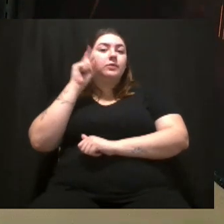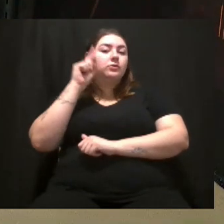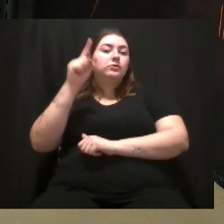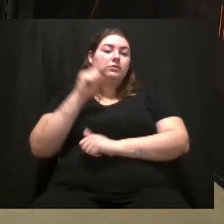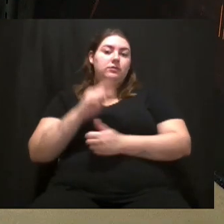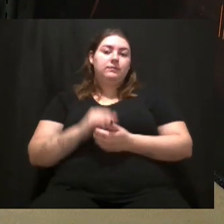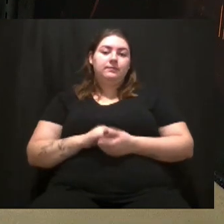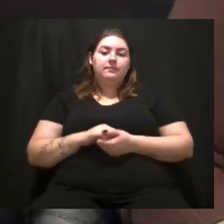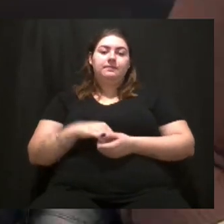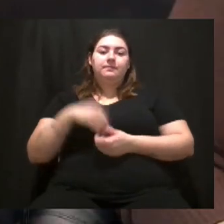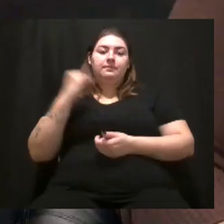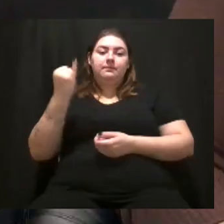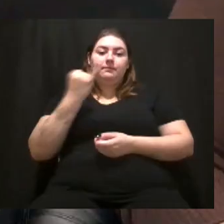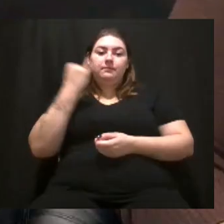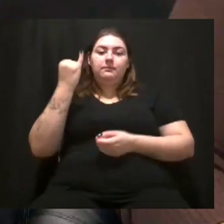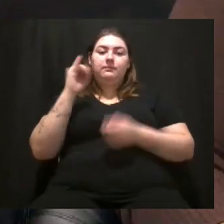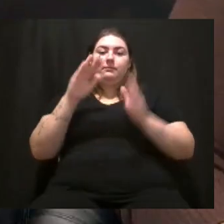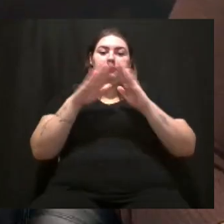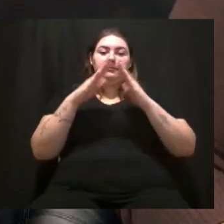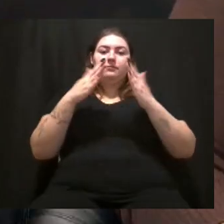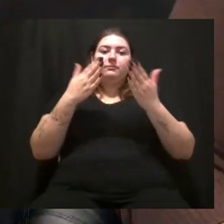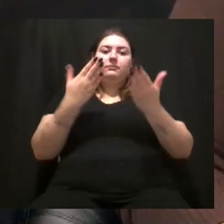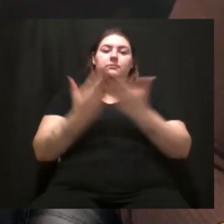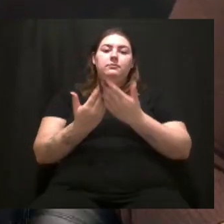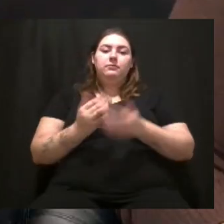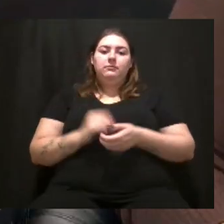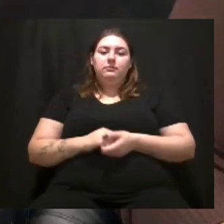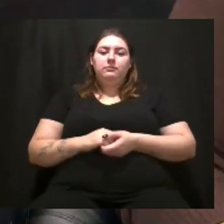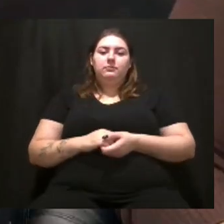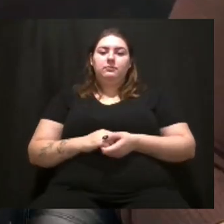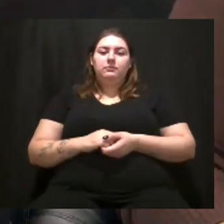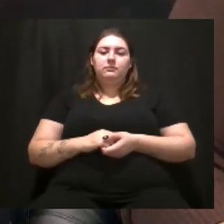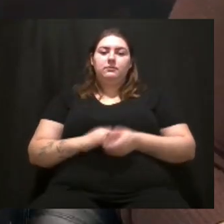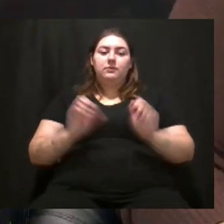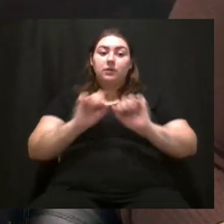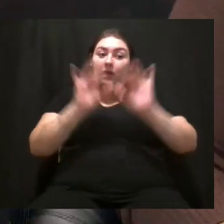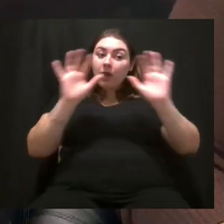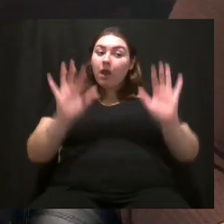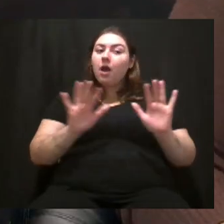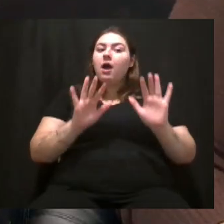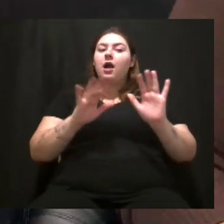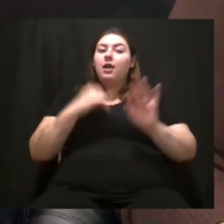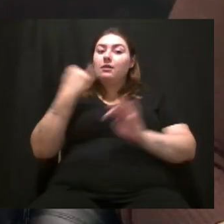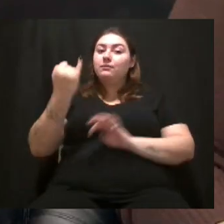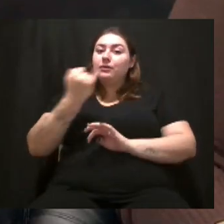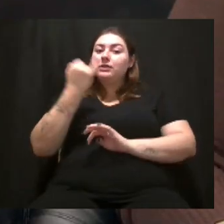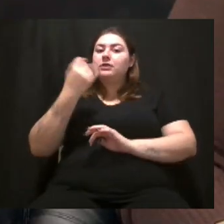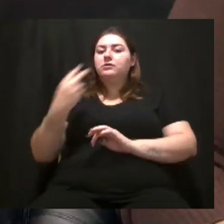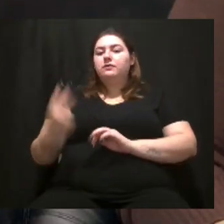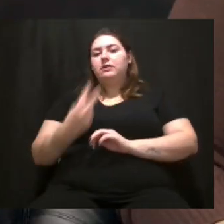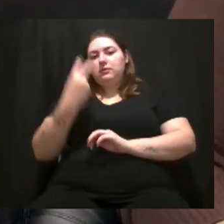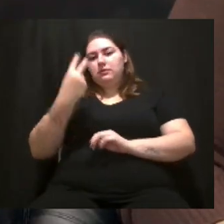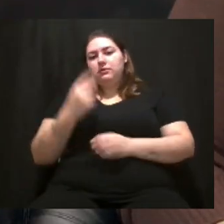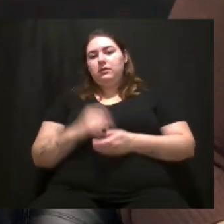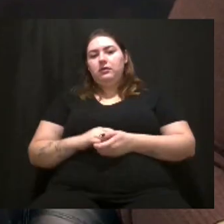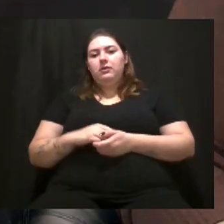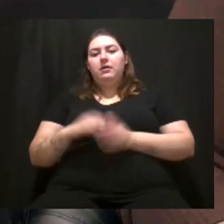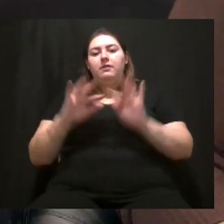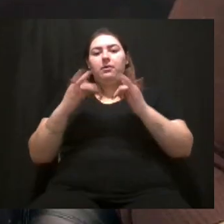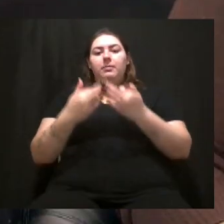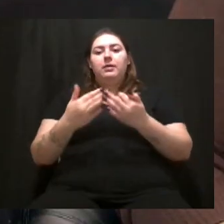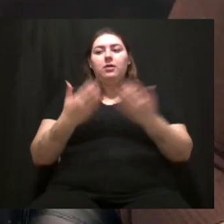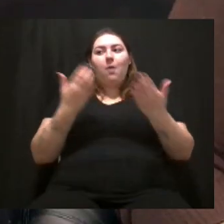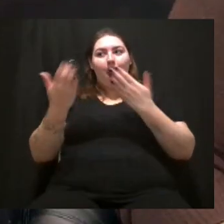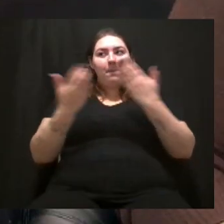também uma escola que valorize essa transparência, justamente para a família ficar mais tranquila e conseguir ter esse comparativo. E eu acho que